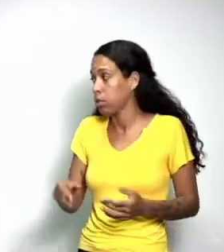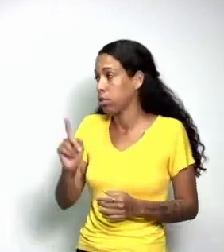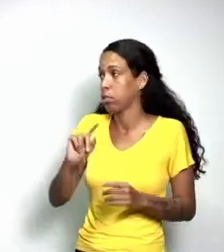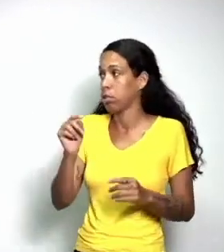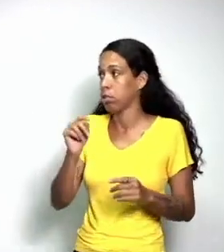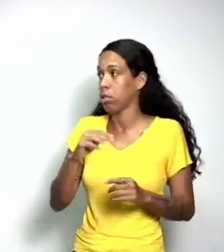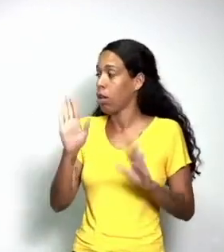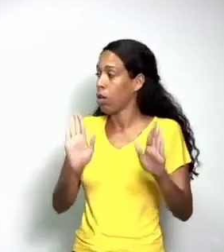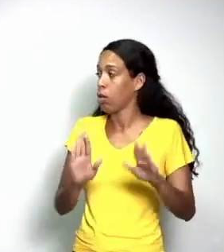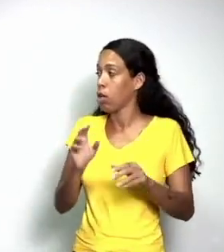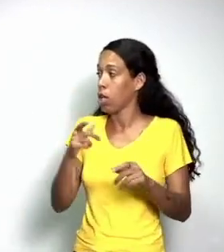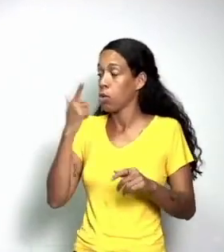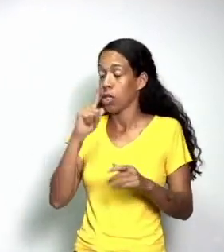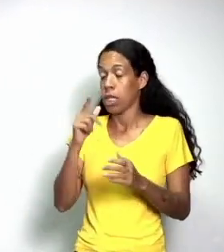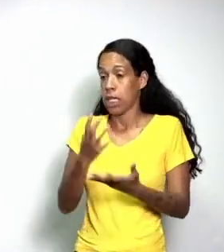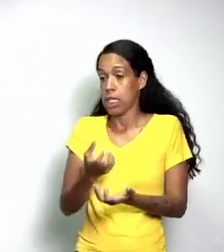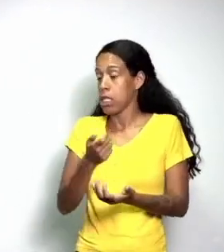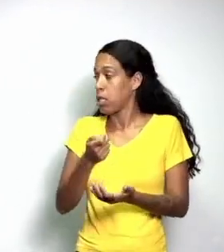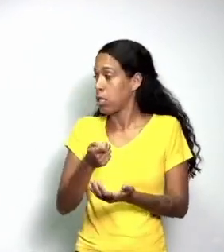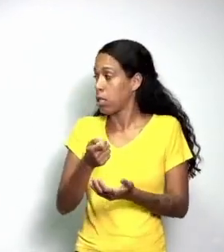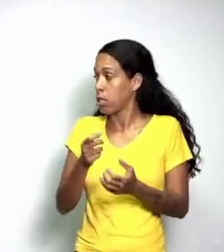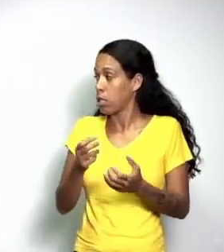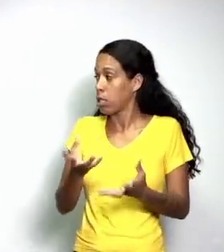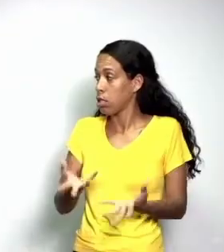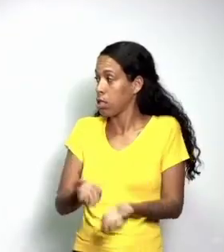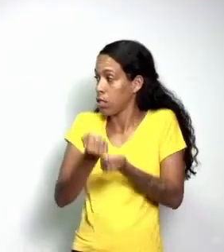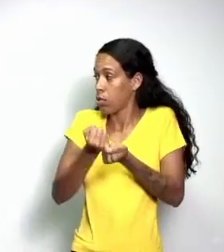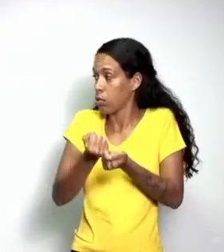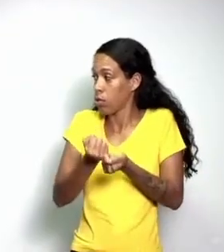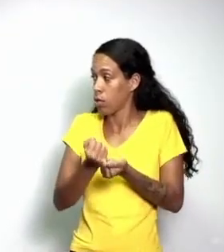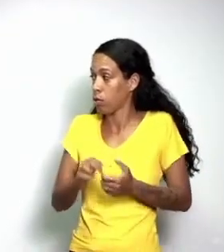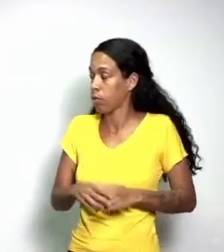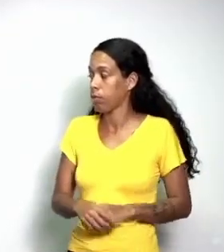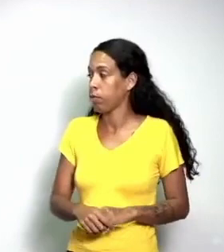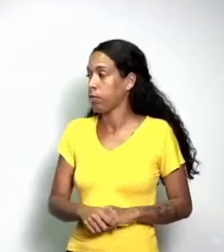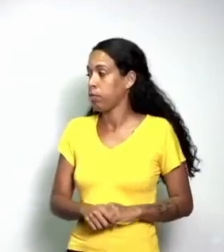alguma maneira de segurar tudo que a gente vai soltar.